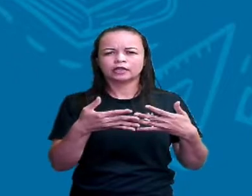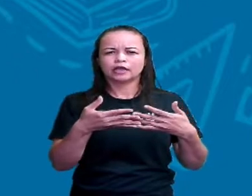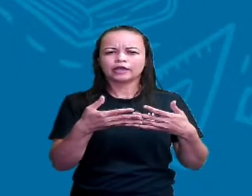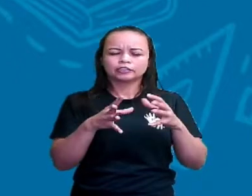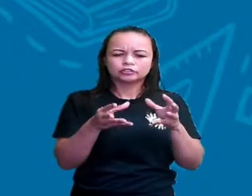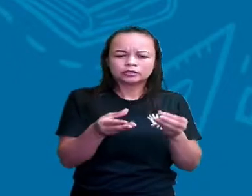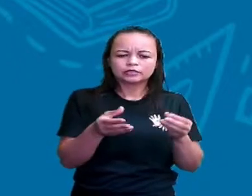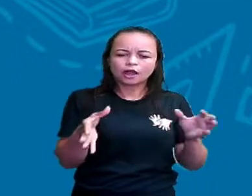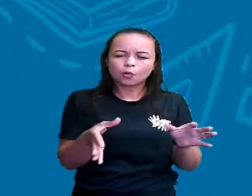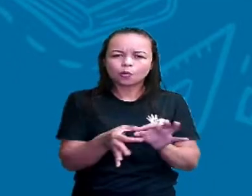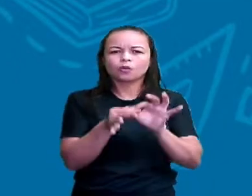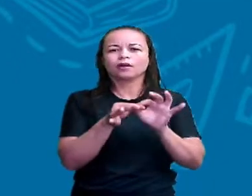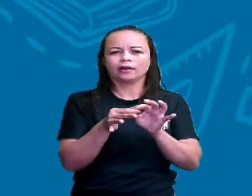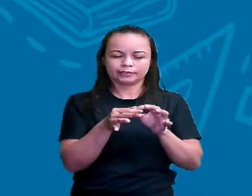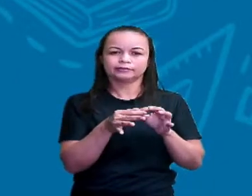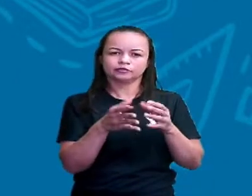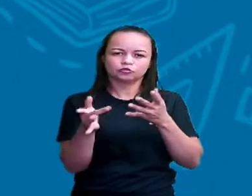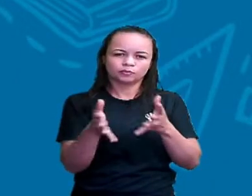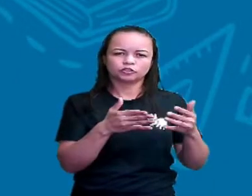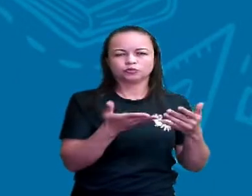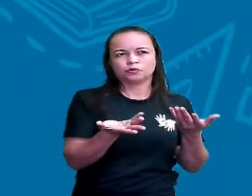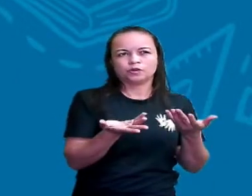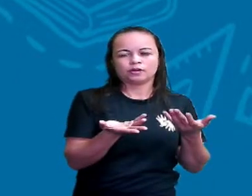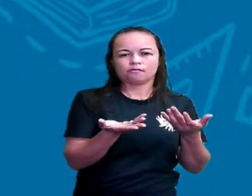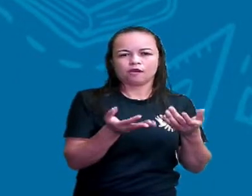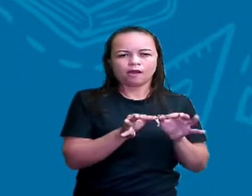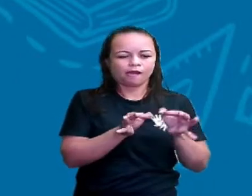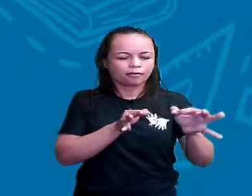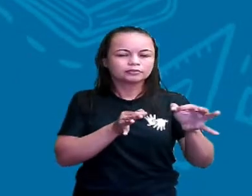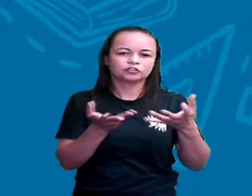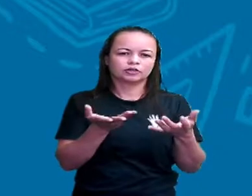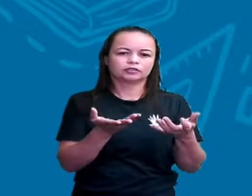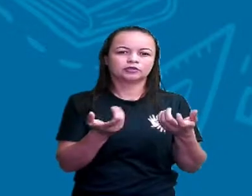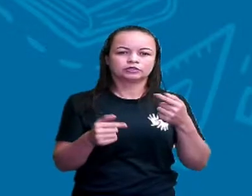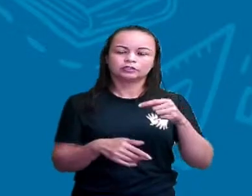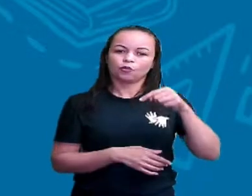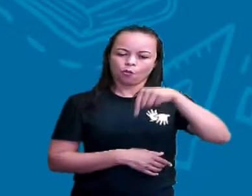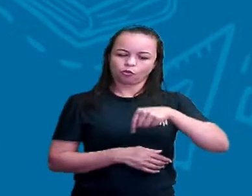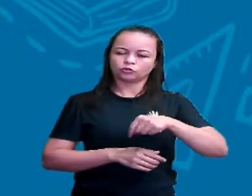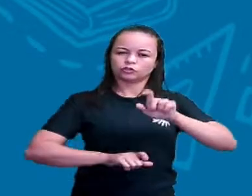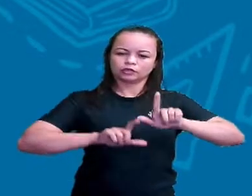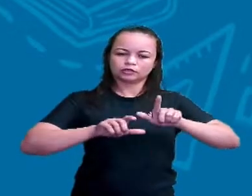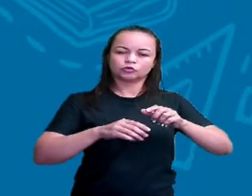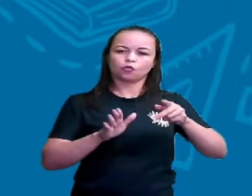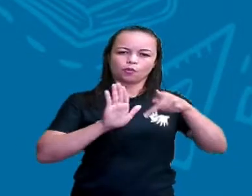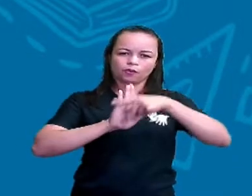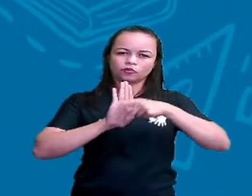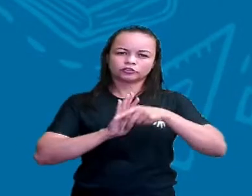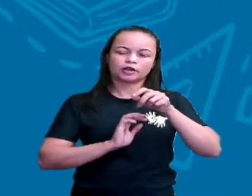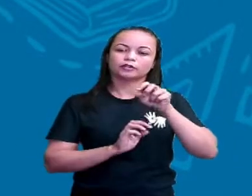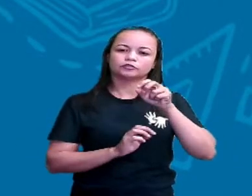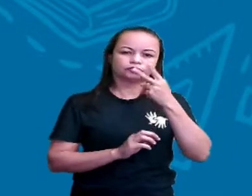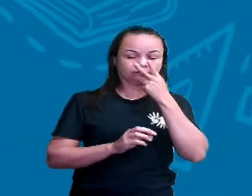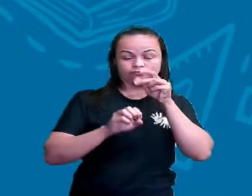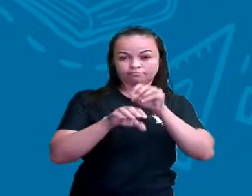estreitar os laços, né, mesmo à distância. Eu estar na casa de vocês por causa do projeto Vitória Ensina em Casa, ensinando para vocês,